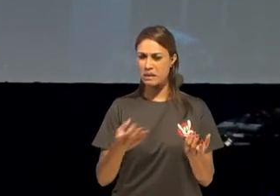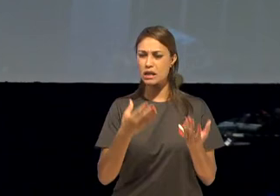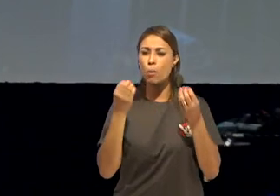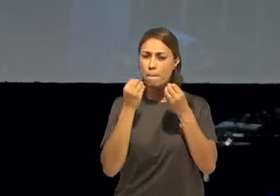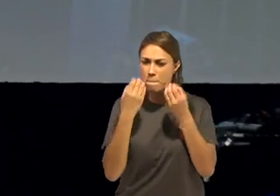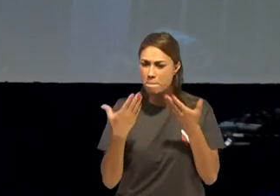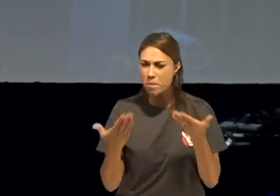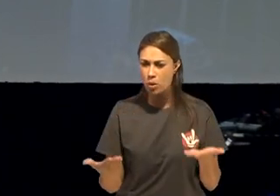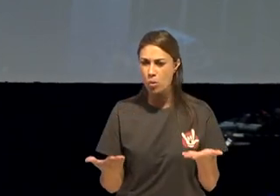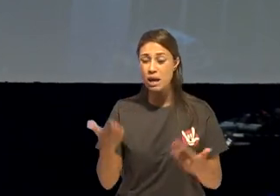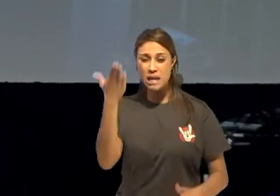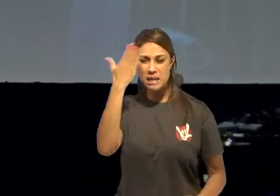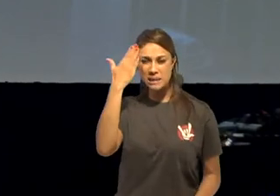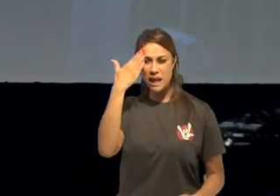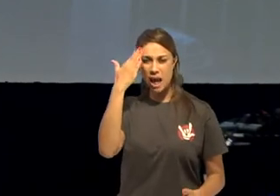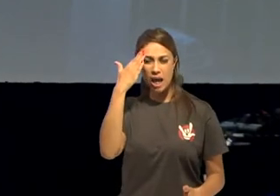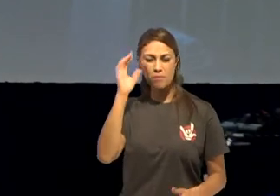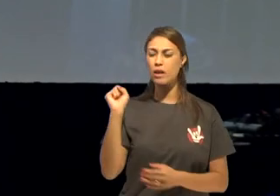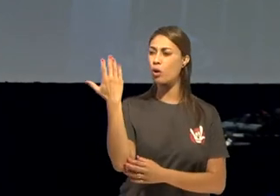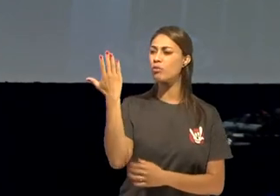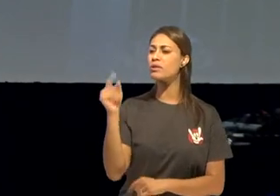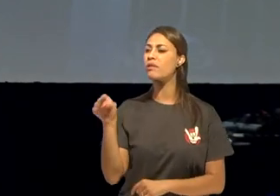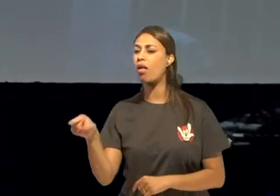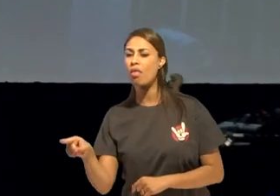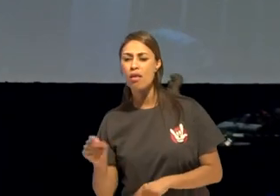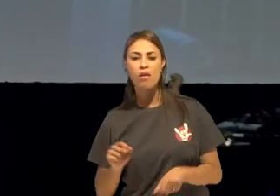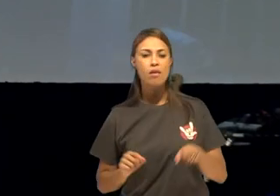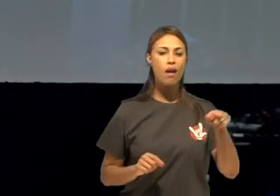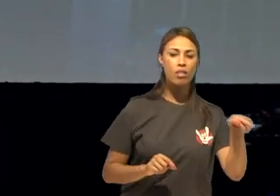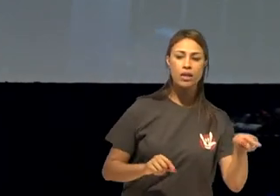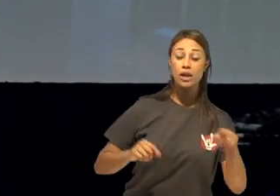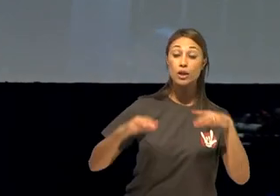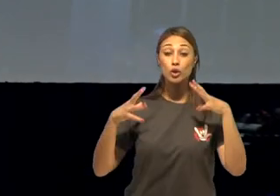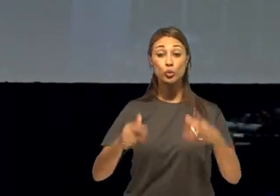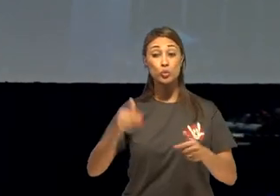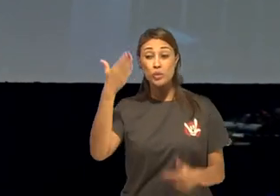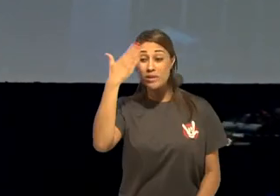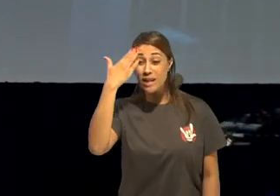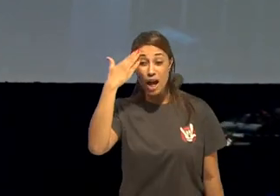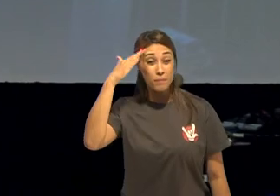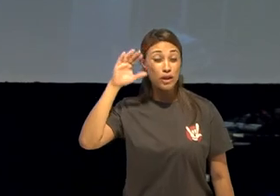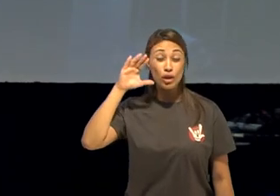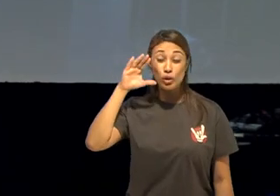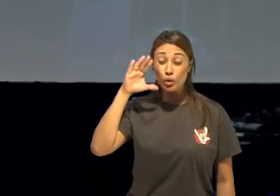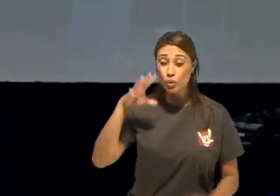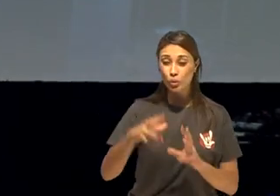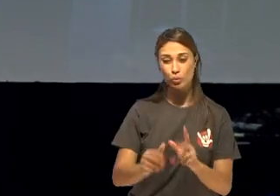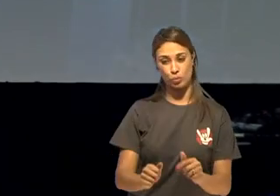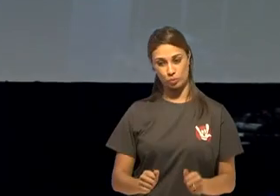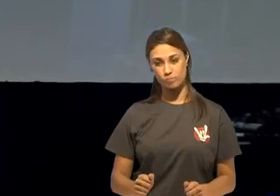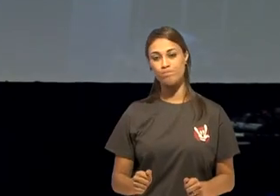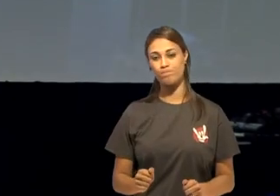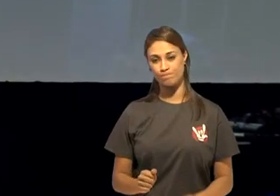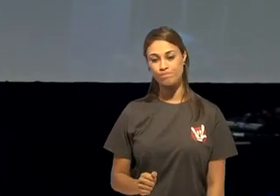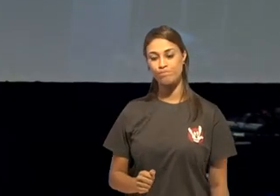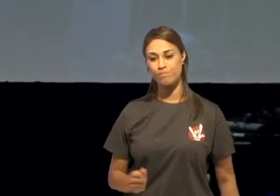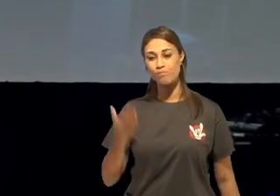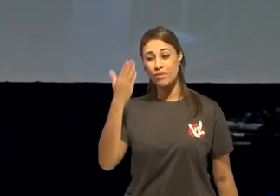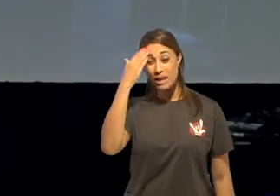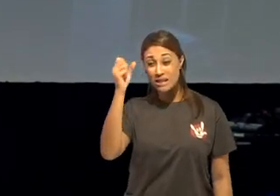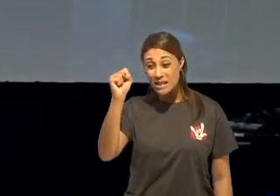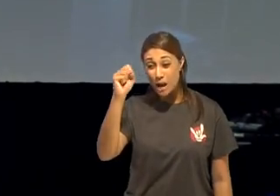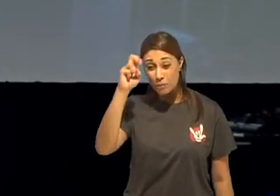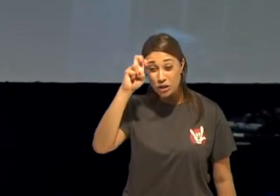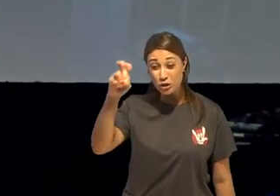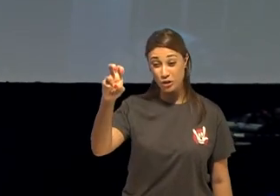acontecendo ali, jovens que sabem de tudo. Sabe, meu irmão, eu prego e às vezes eu